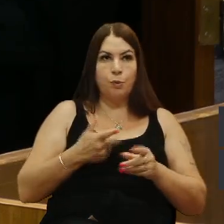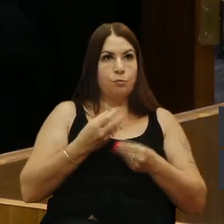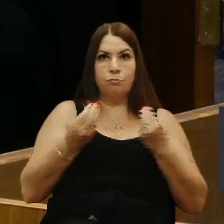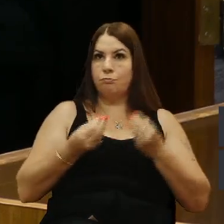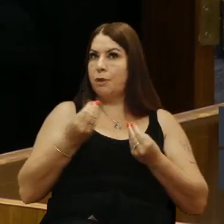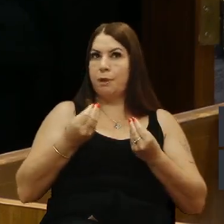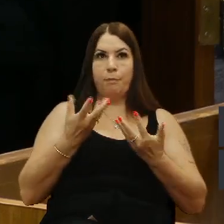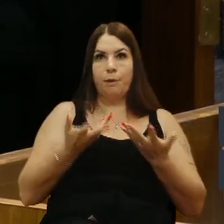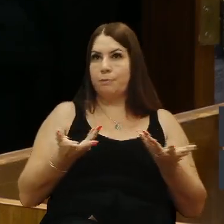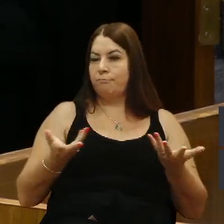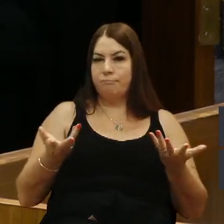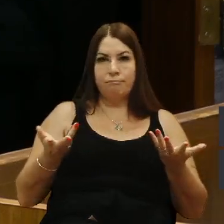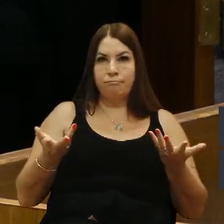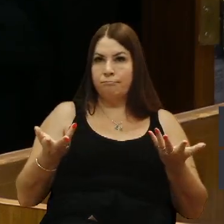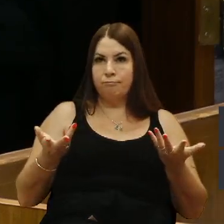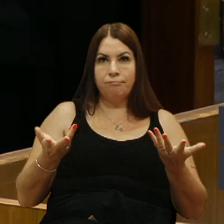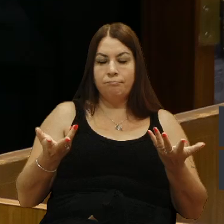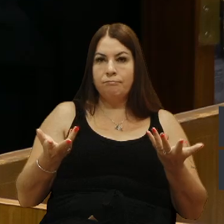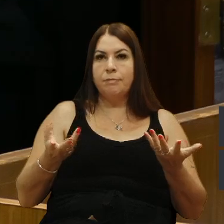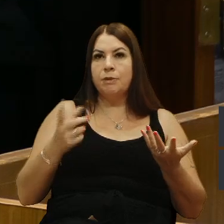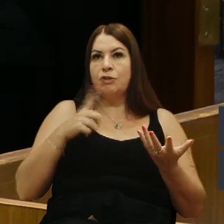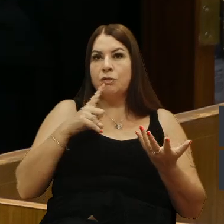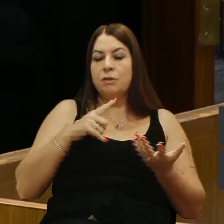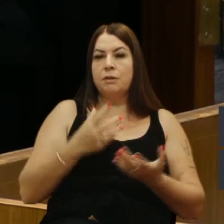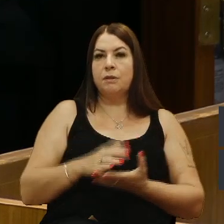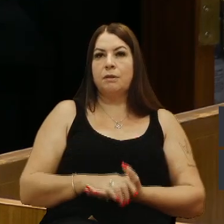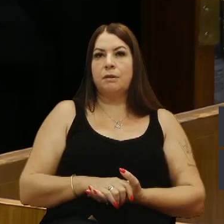mais condições de só termos